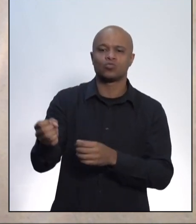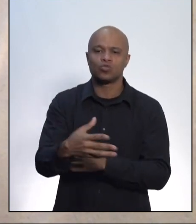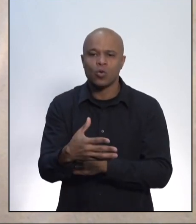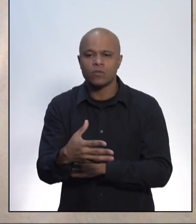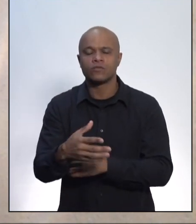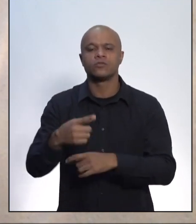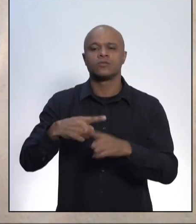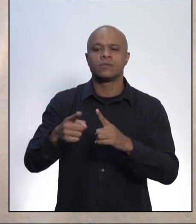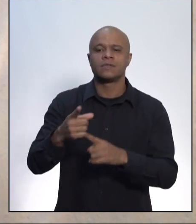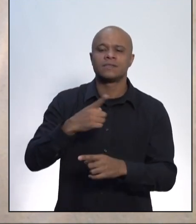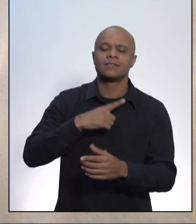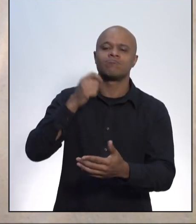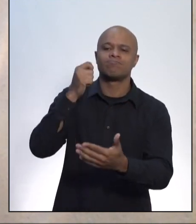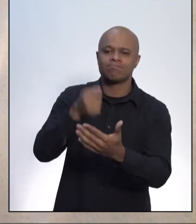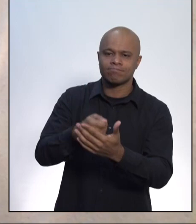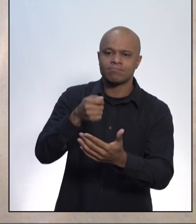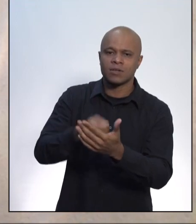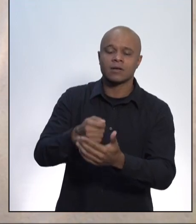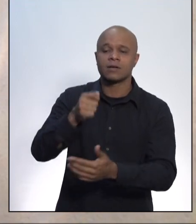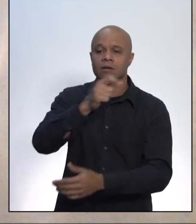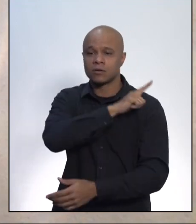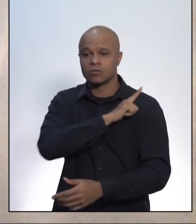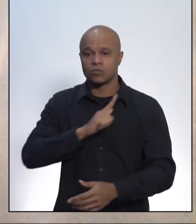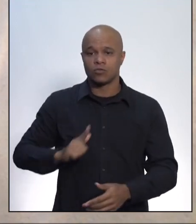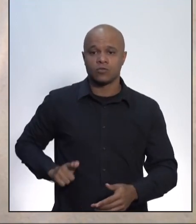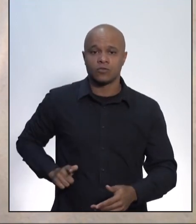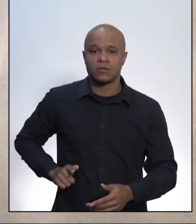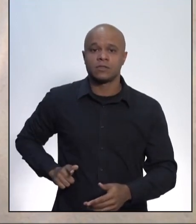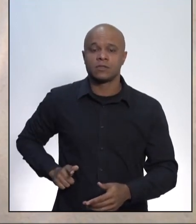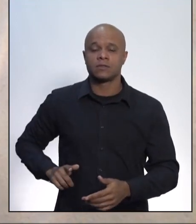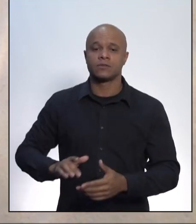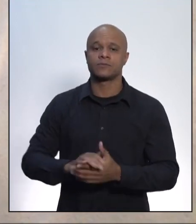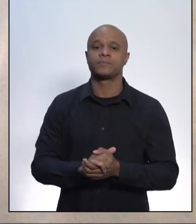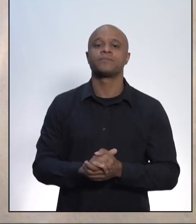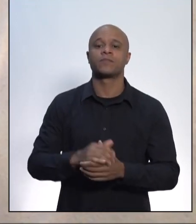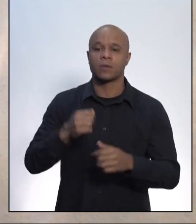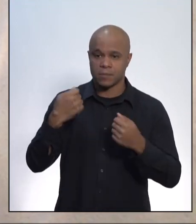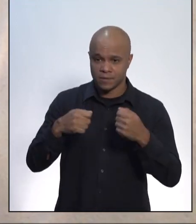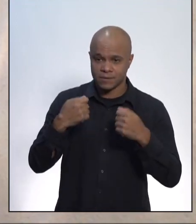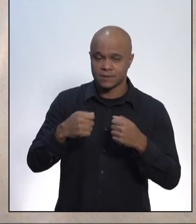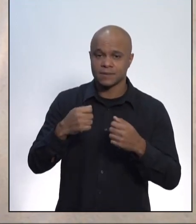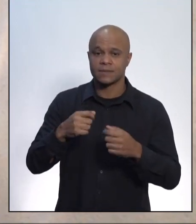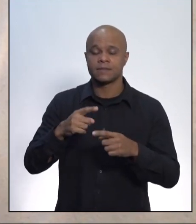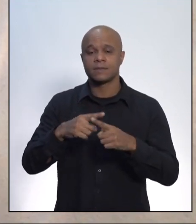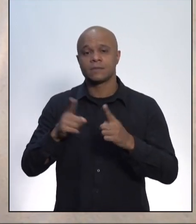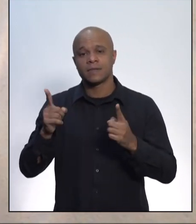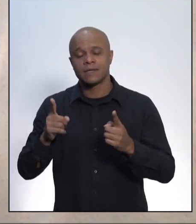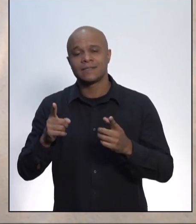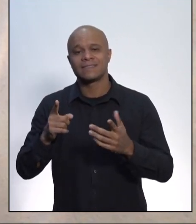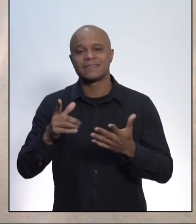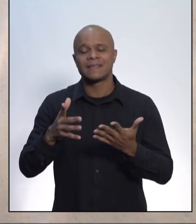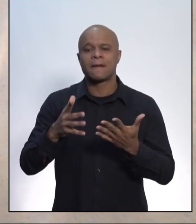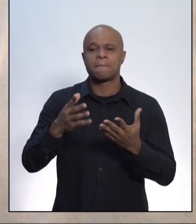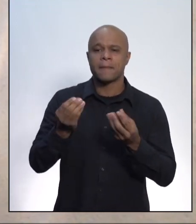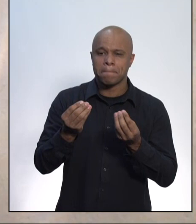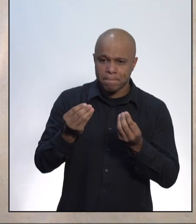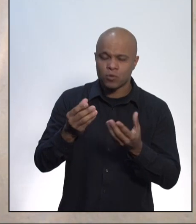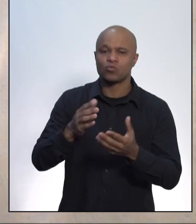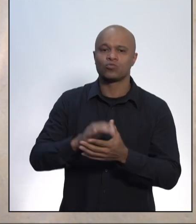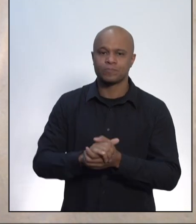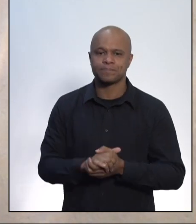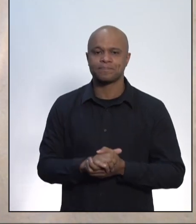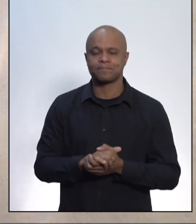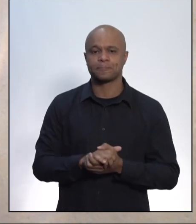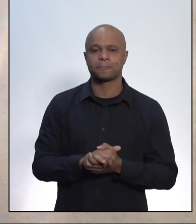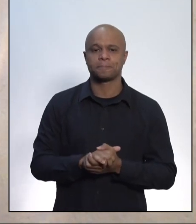tem que pagar ao governo. Nada contra pagar tributos, tá? Eu acho que a gente tem que pagar, mas a nossa carga tributária ela é um pouco